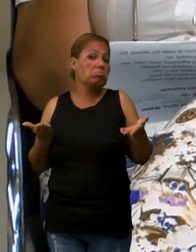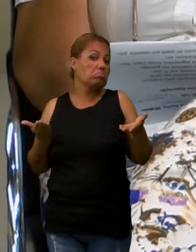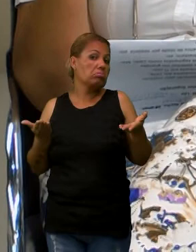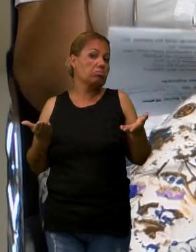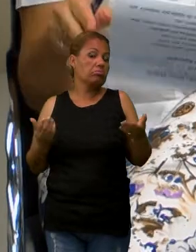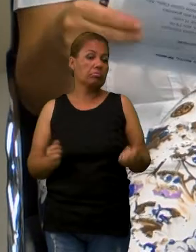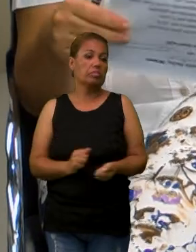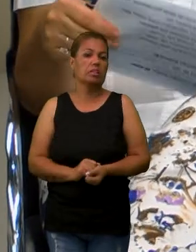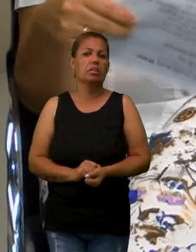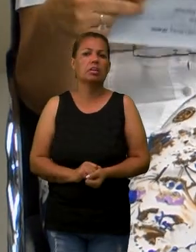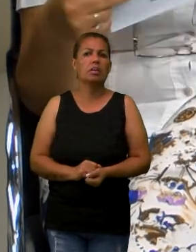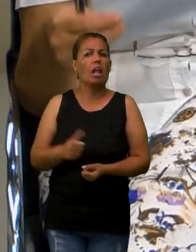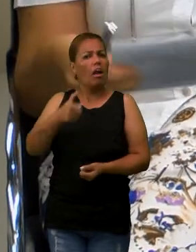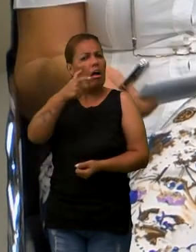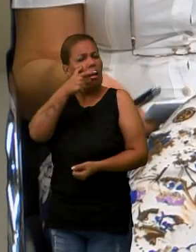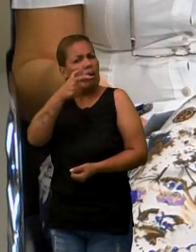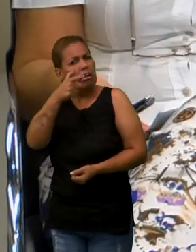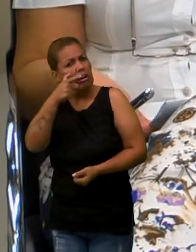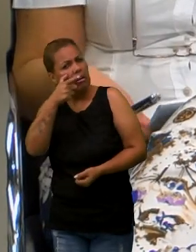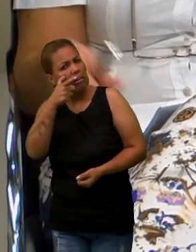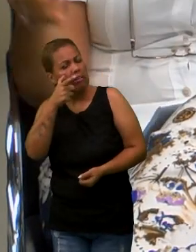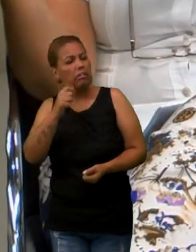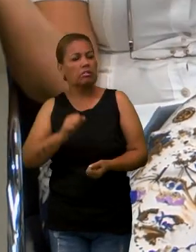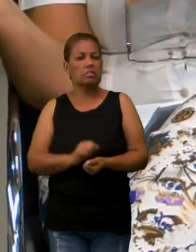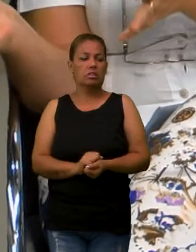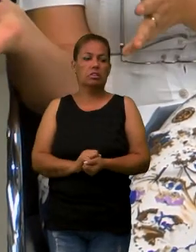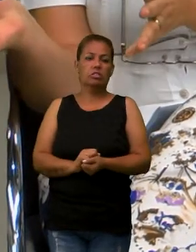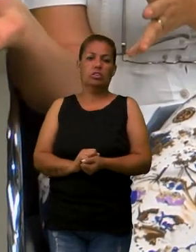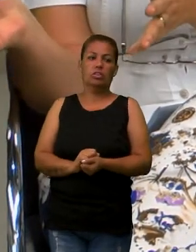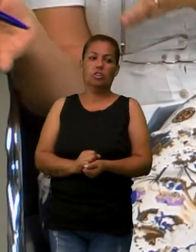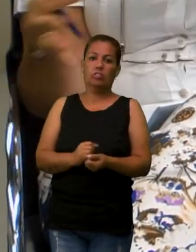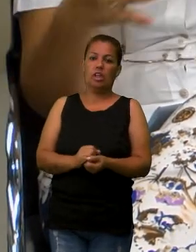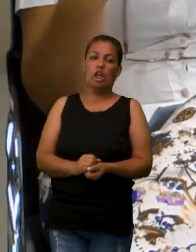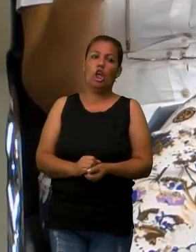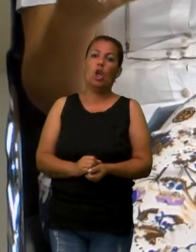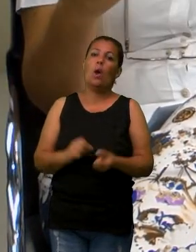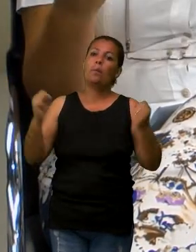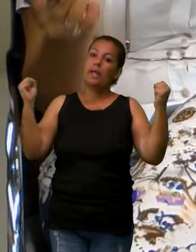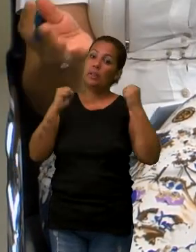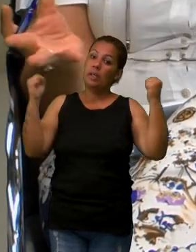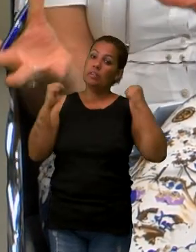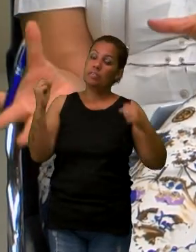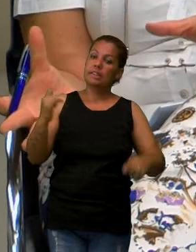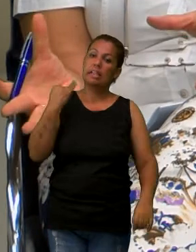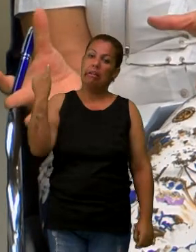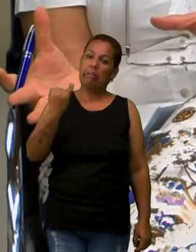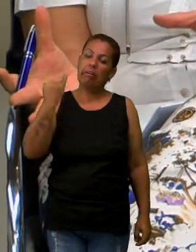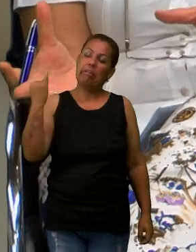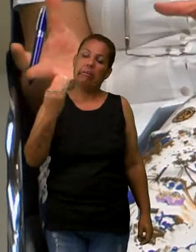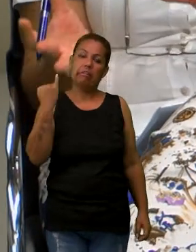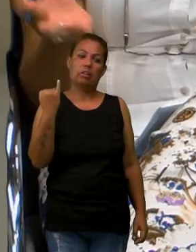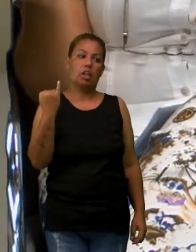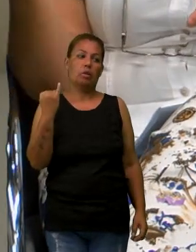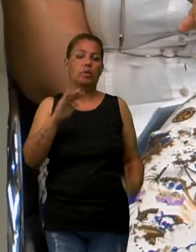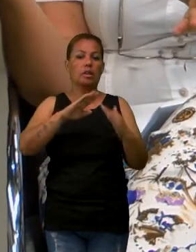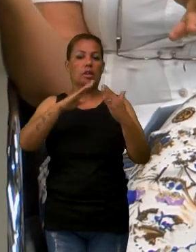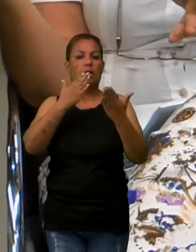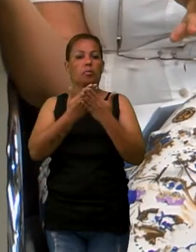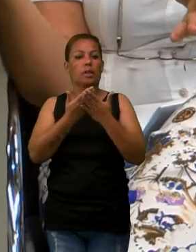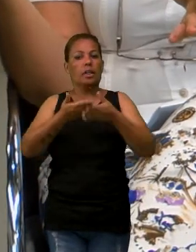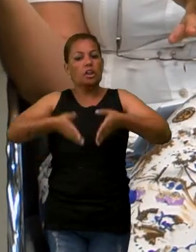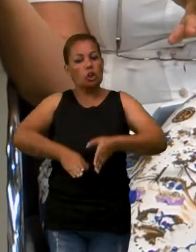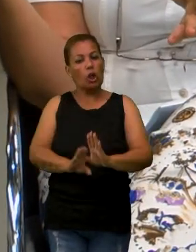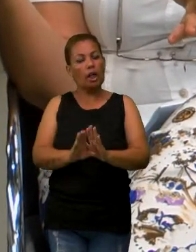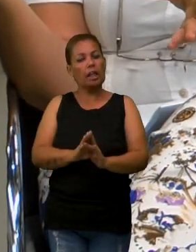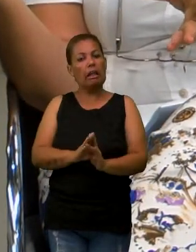quem está nos assistindo que é bom nós falamos da educação física da importância da educação física na escola que nosso